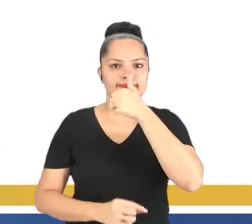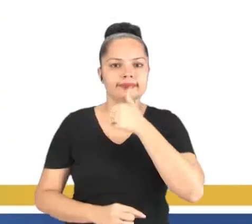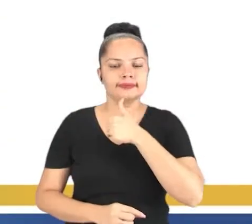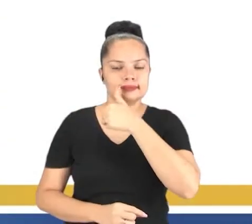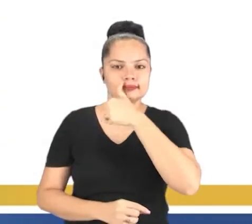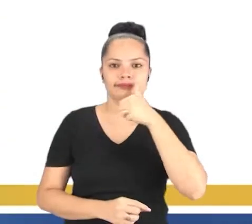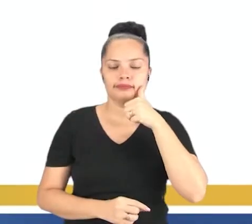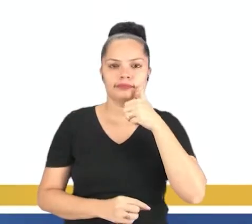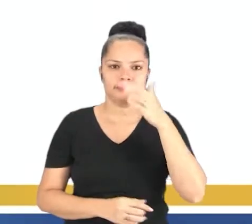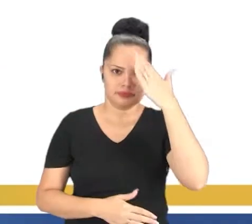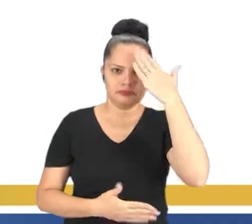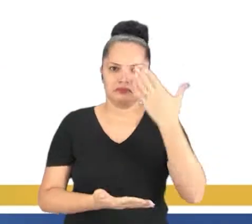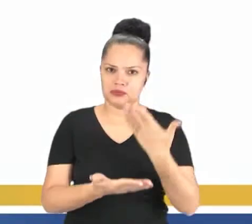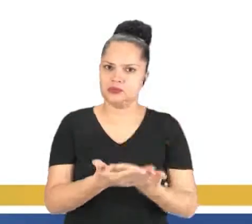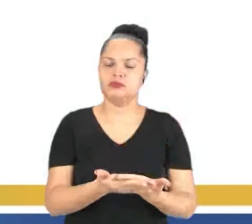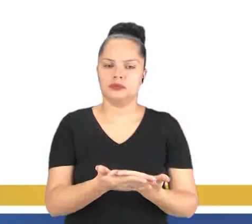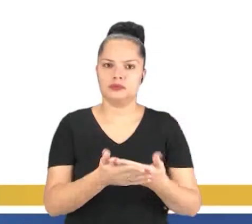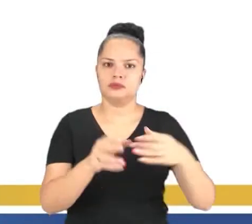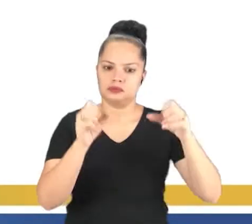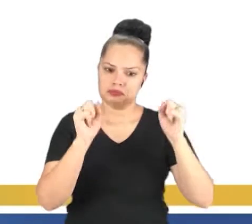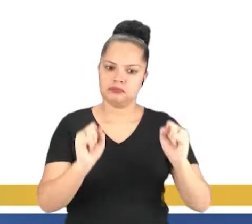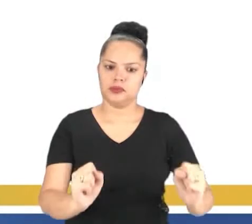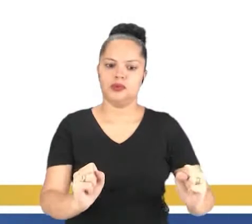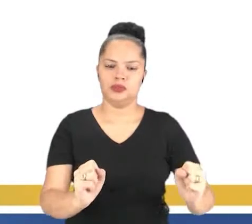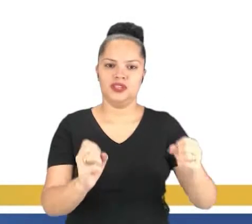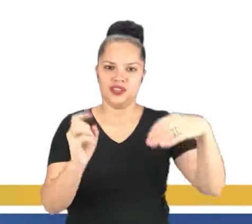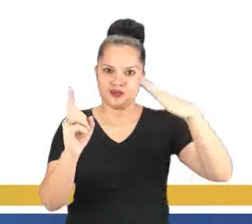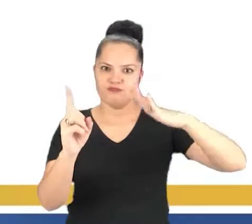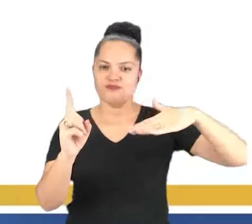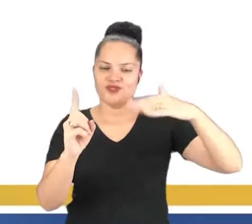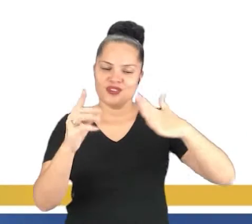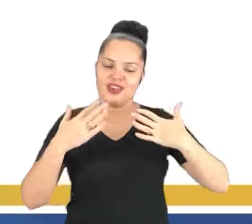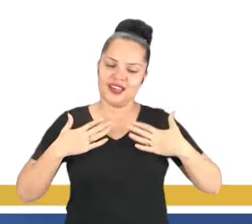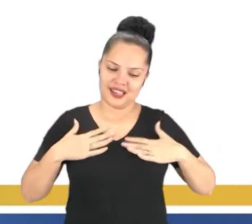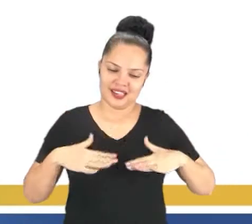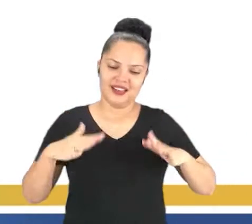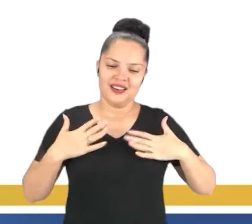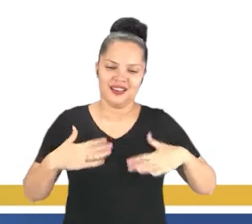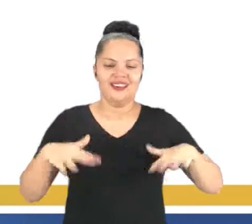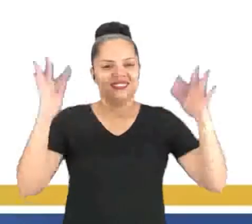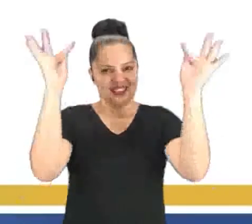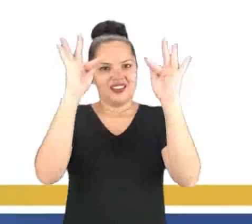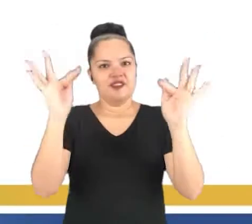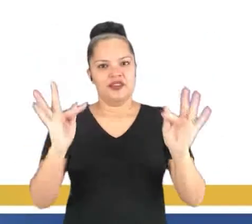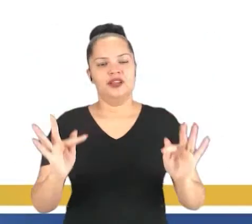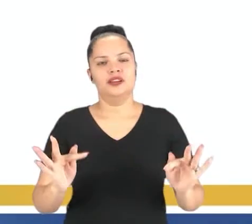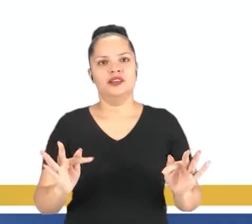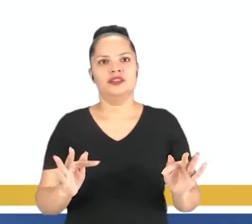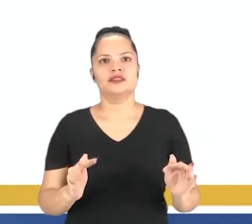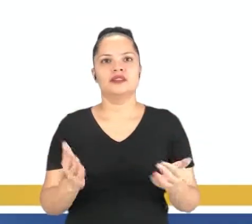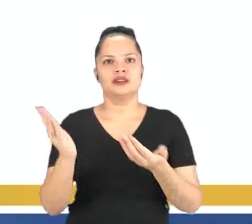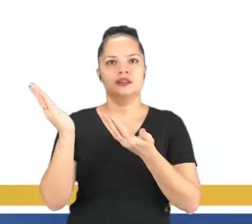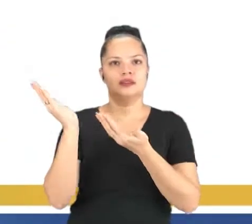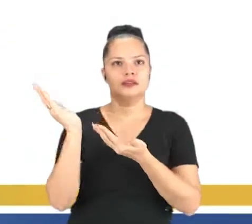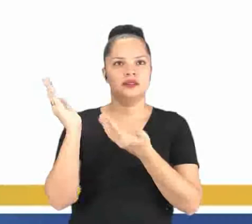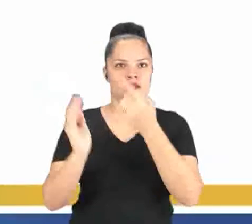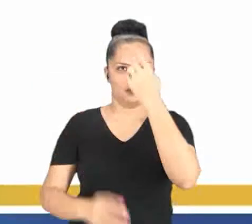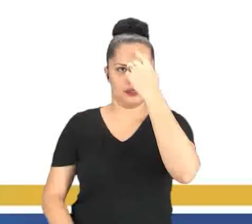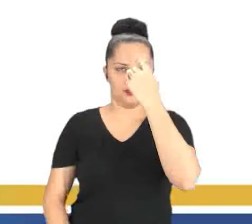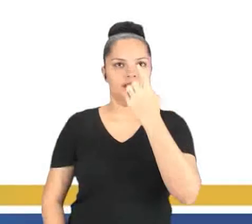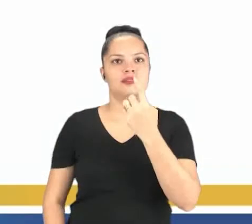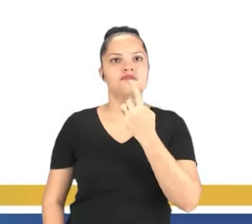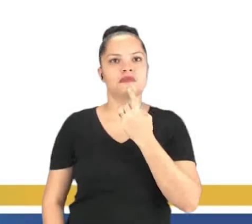acreditava que com sacrifício eles poderiam deixar os deuses mais calmos e felizes Então aí tá mostrando aí esses sacrifícios